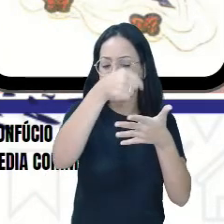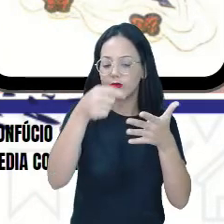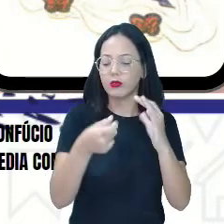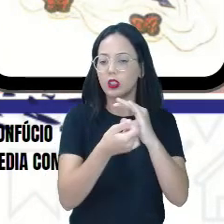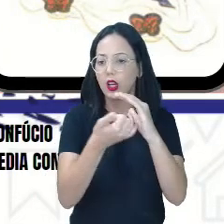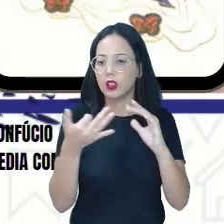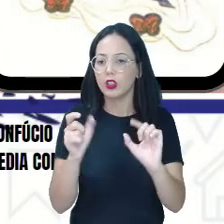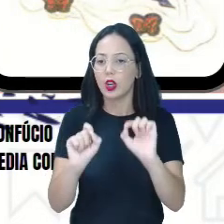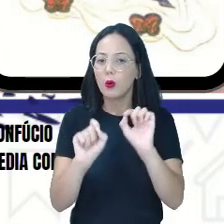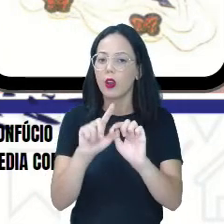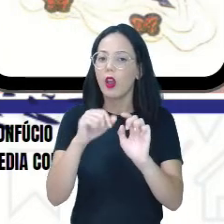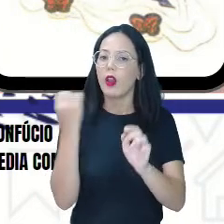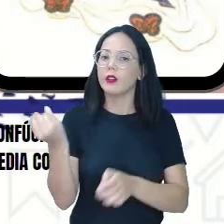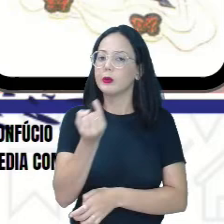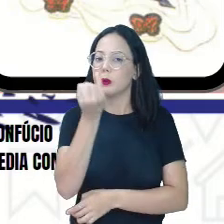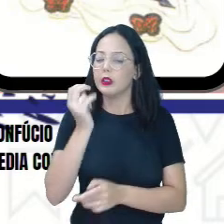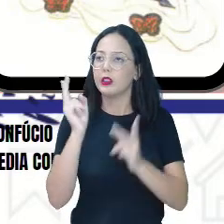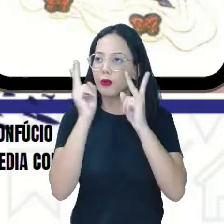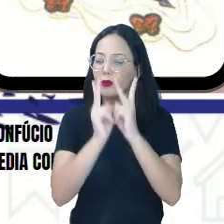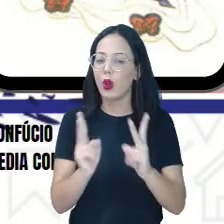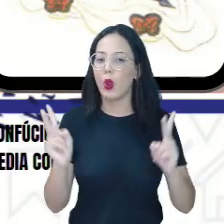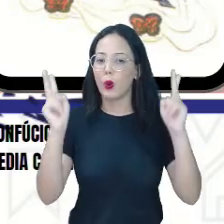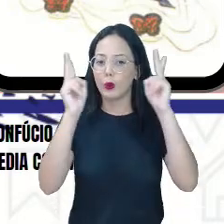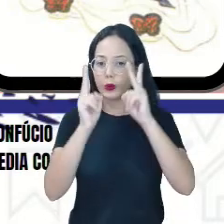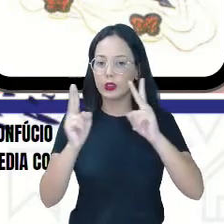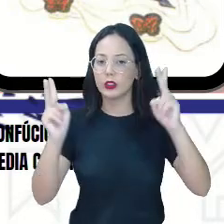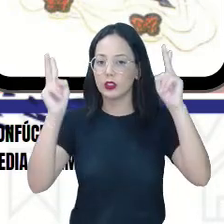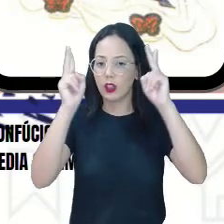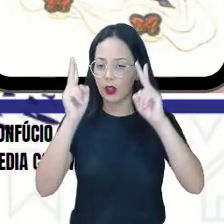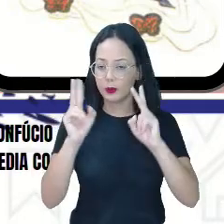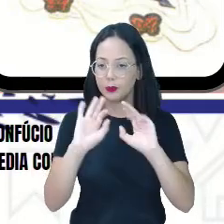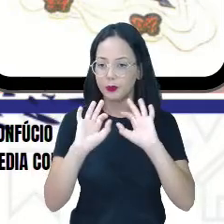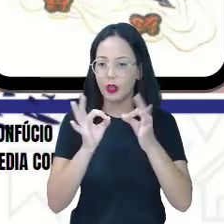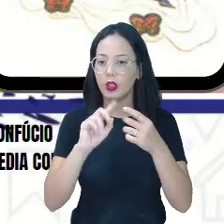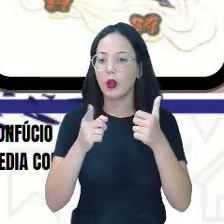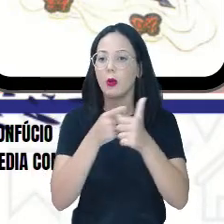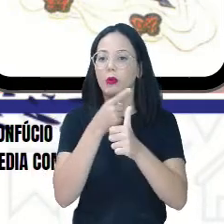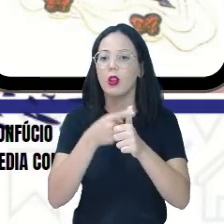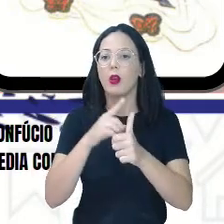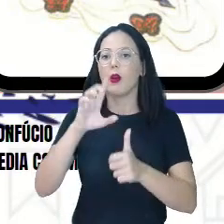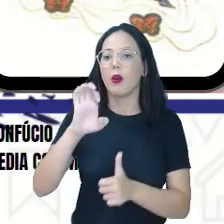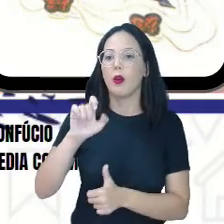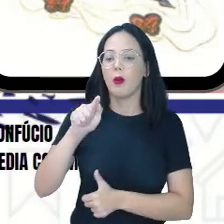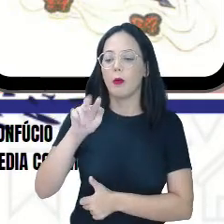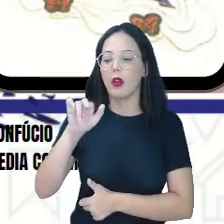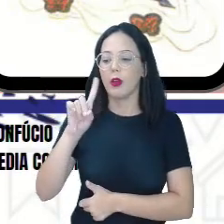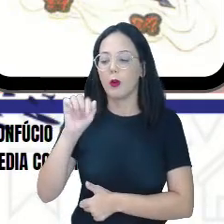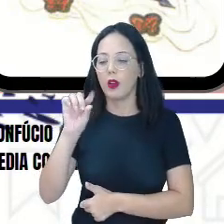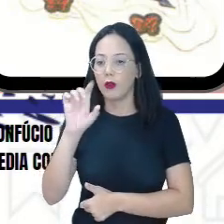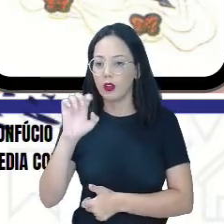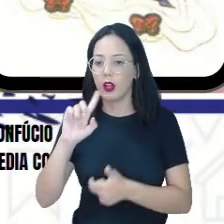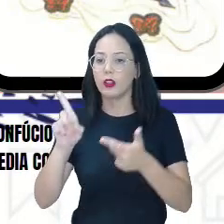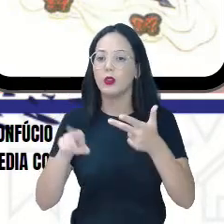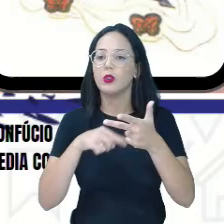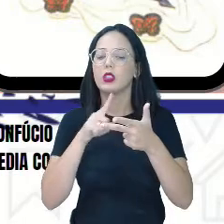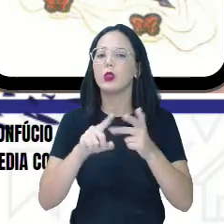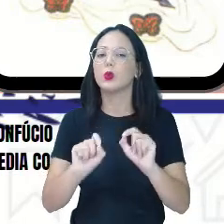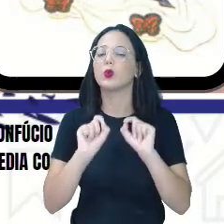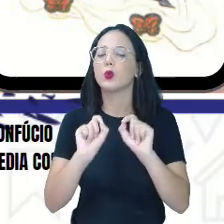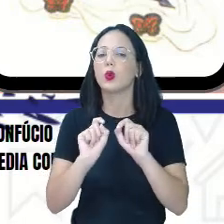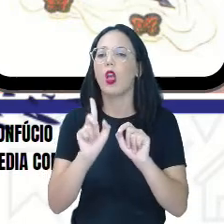que eram bastante valorizados, né, no confucionismo. Primeiro, a equidade e o segundo,